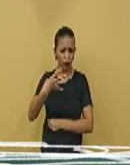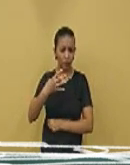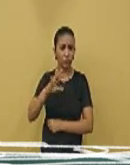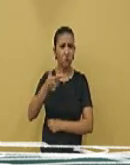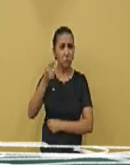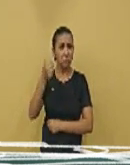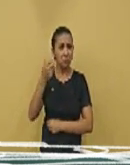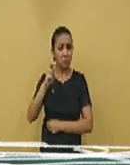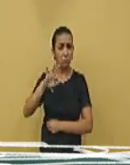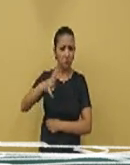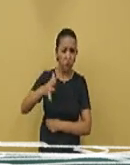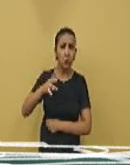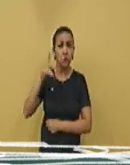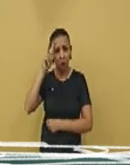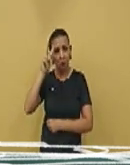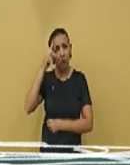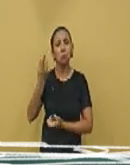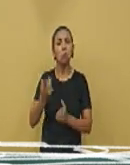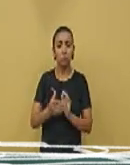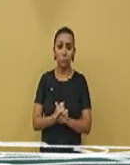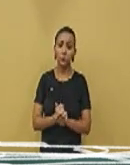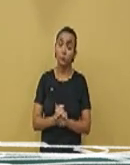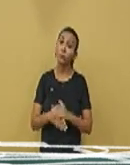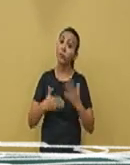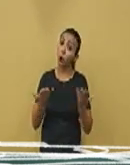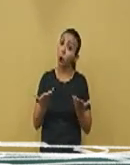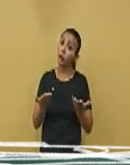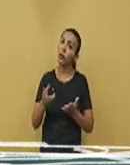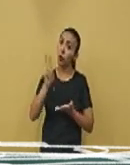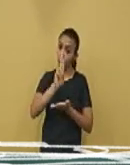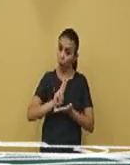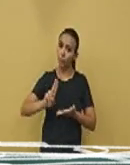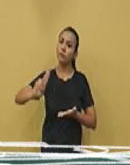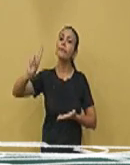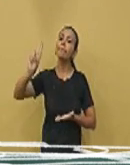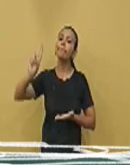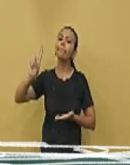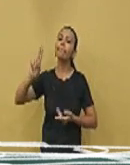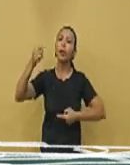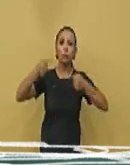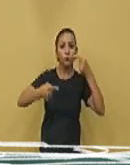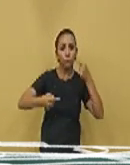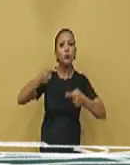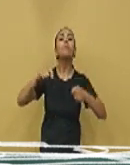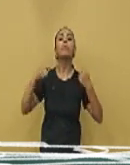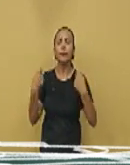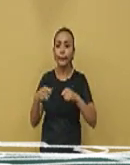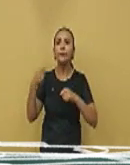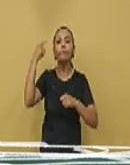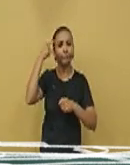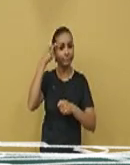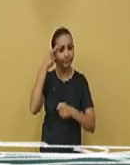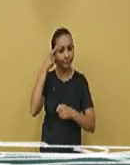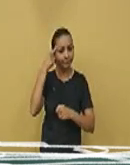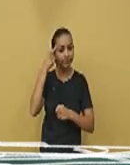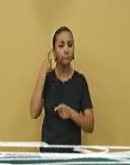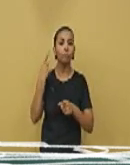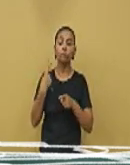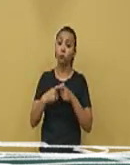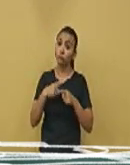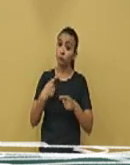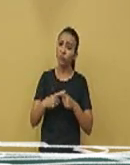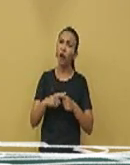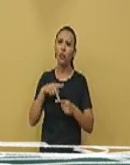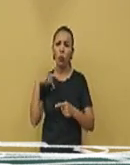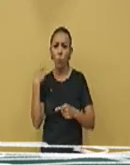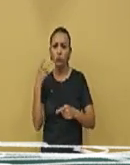aí, se eu não me falho a memória. Em relação à universidade, é uma discussão que a gente tem que fazer. Pelas nossas